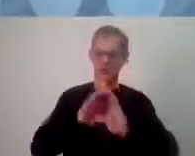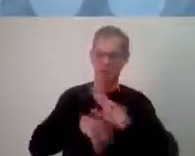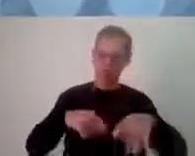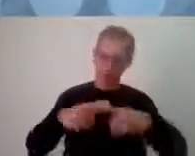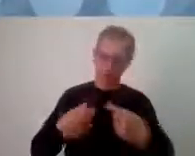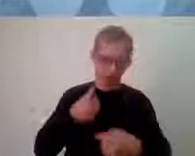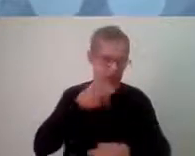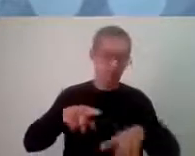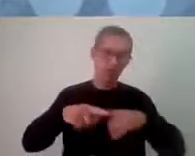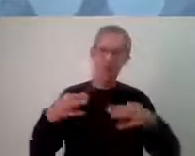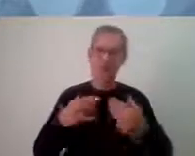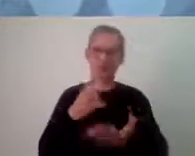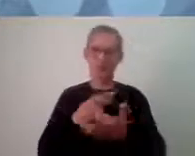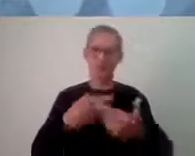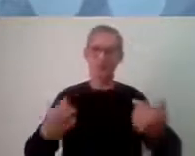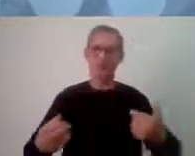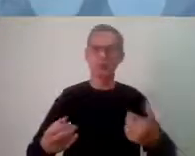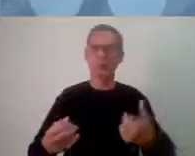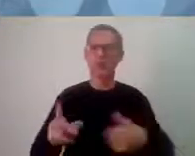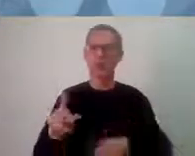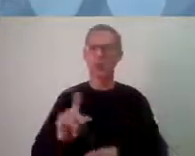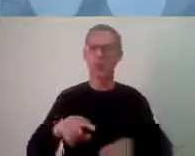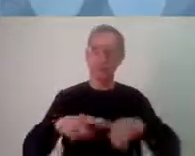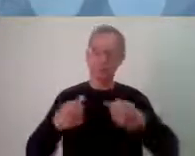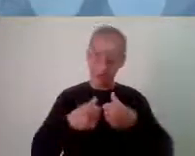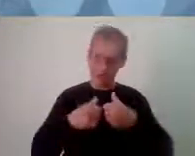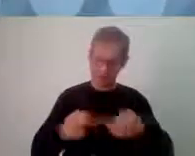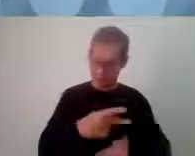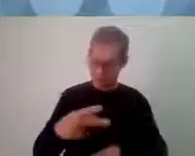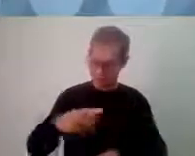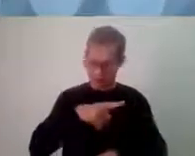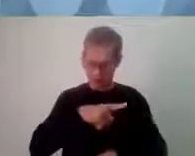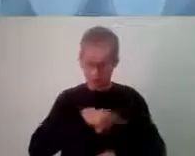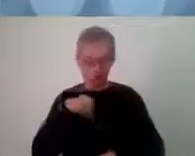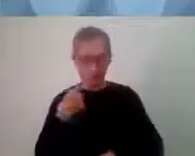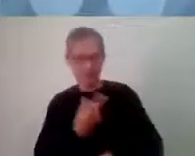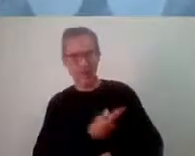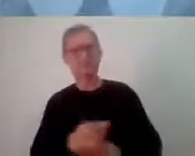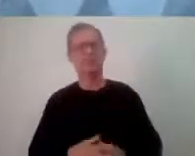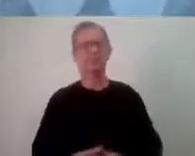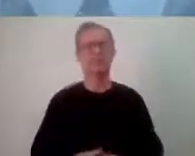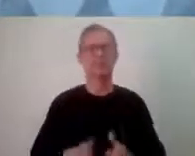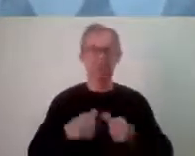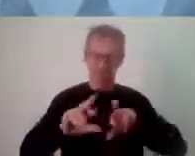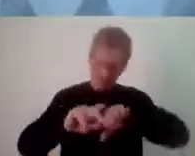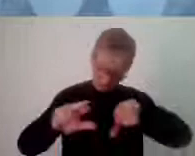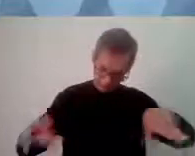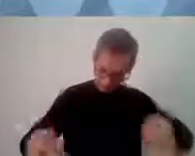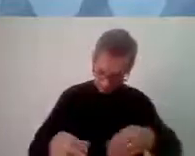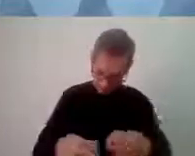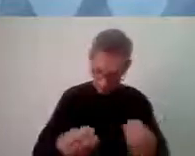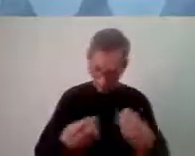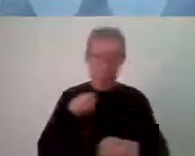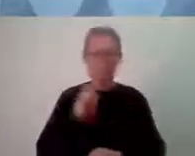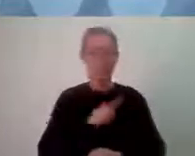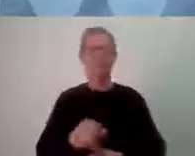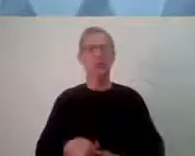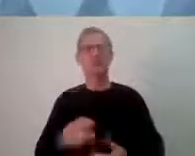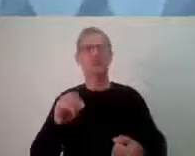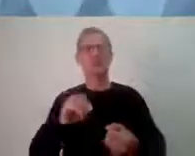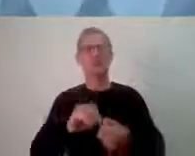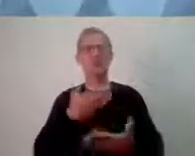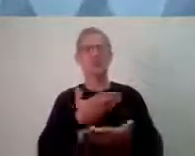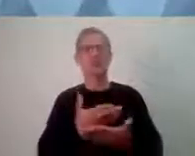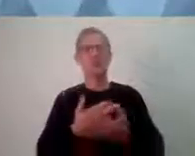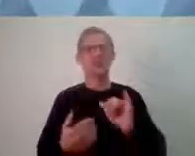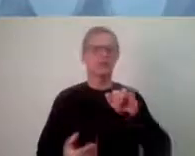Ah, professora, é tudo a mesma coisa? Não. E essa situação, ela traz essa diferença e como que a gente pode explicar o estudo